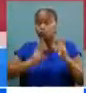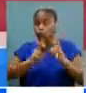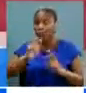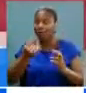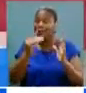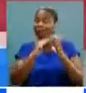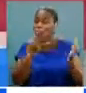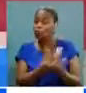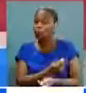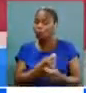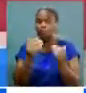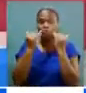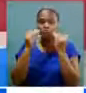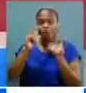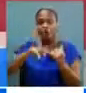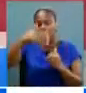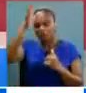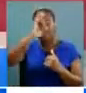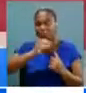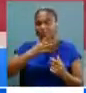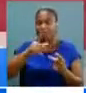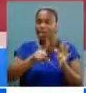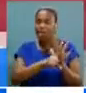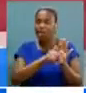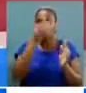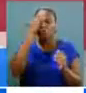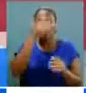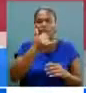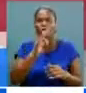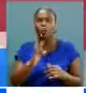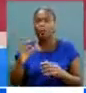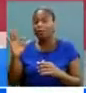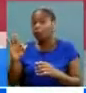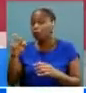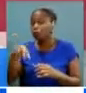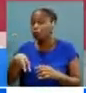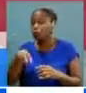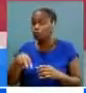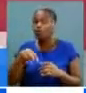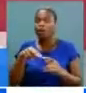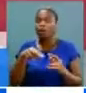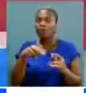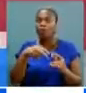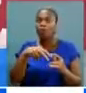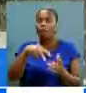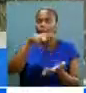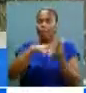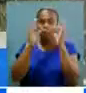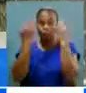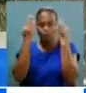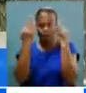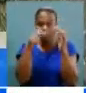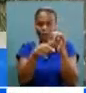notícia foi passada pelo vice primeiro ministro citando o decreto lei número 24 do 4 de junho num post publicado na sua página